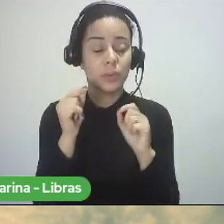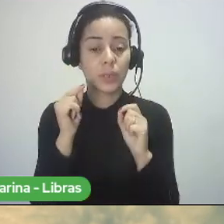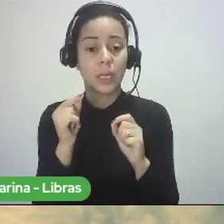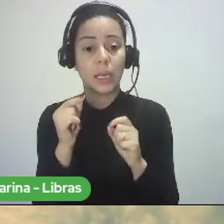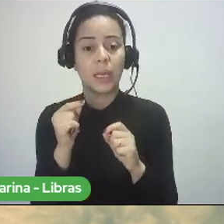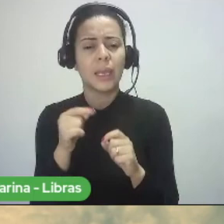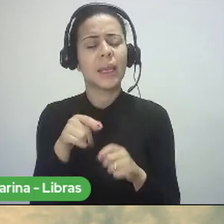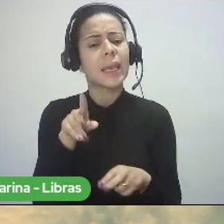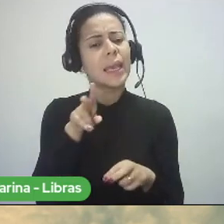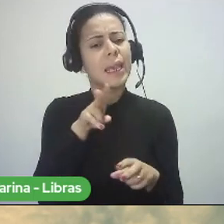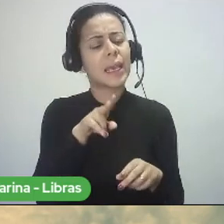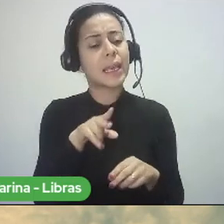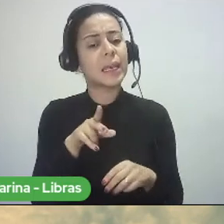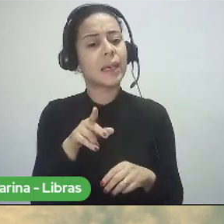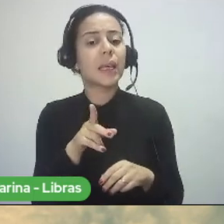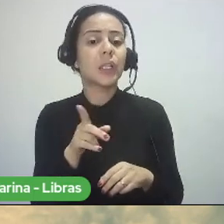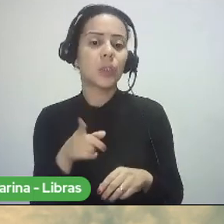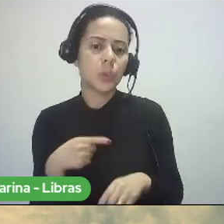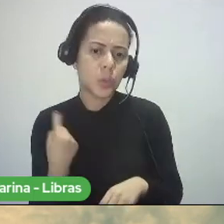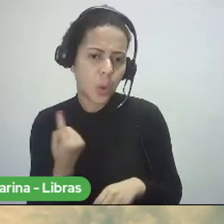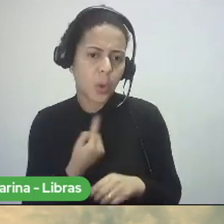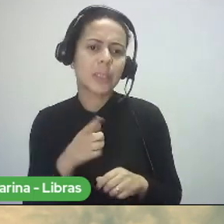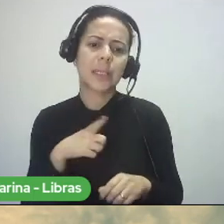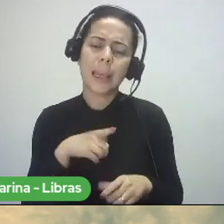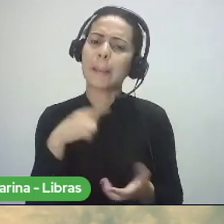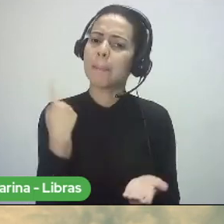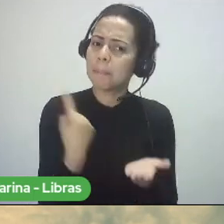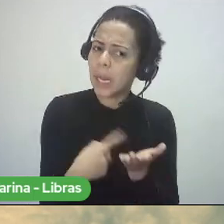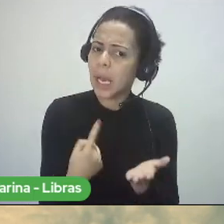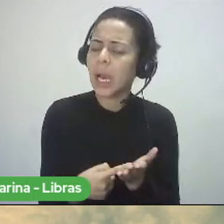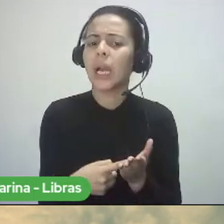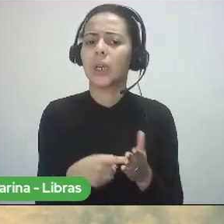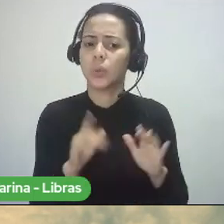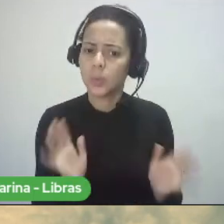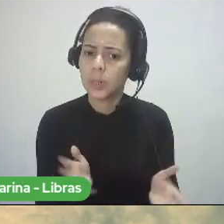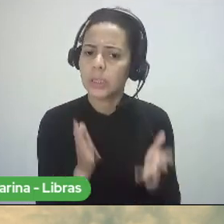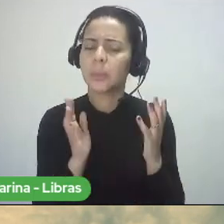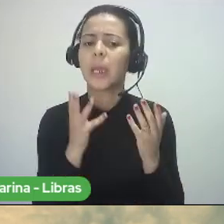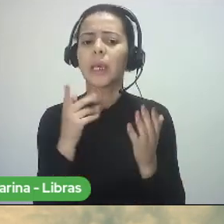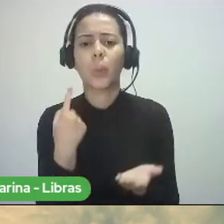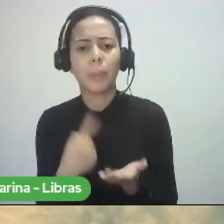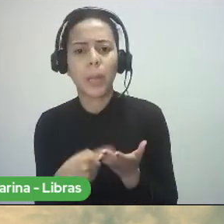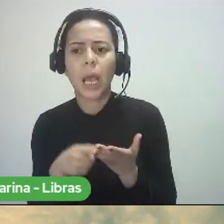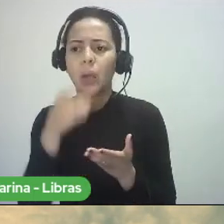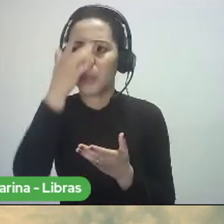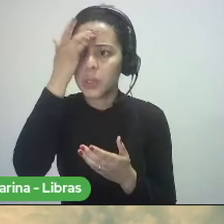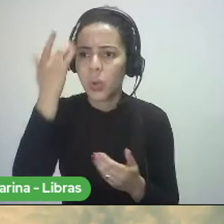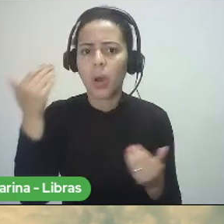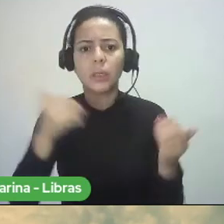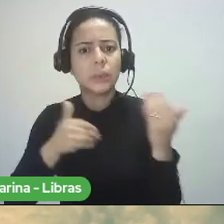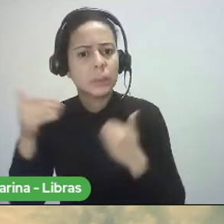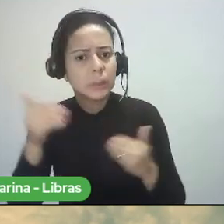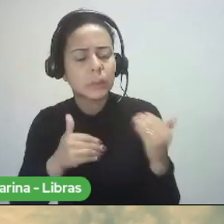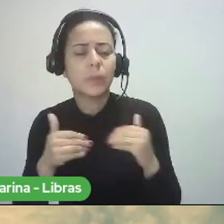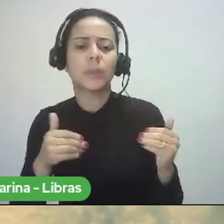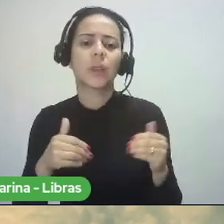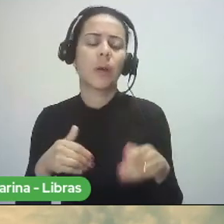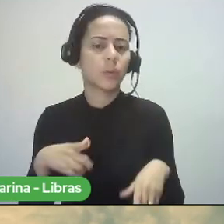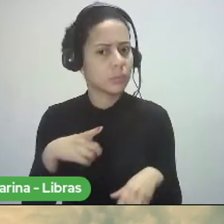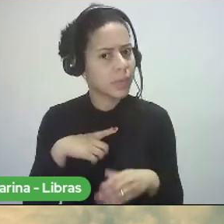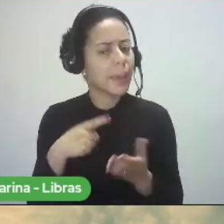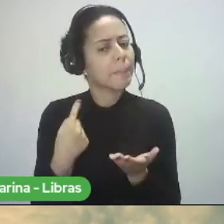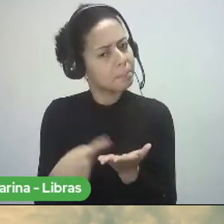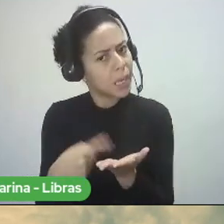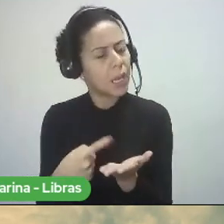tem um problema de engajamento, a gente tem um problema de participação, né? Na verdade não problemas, mas desafios grandes com